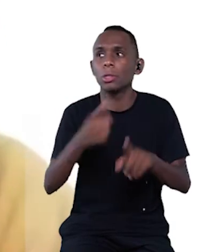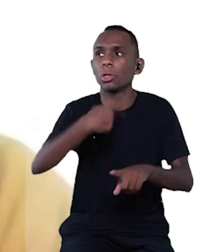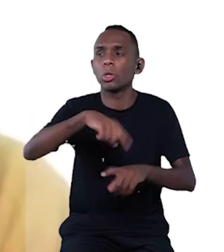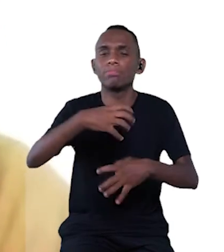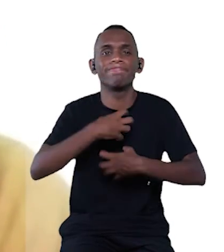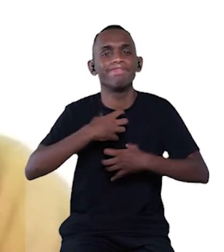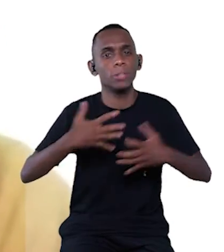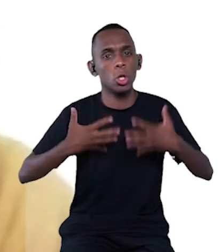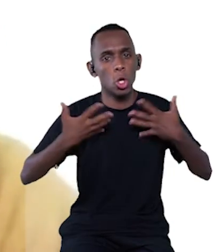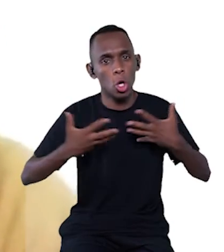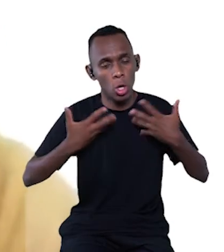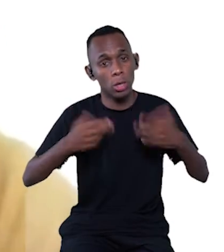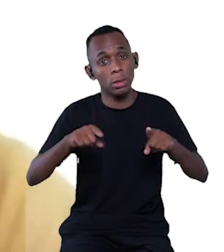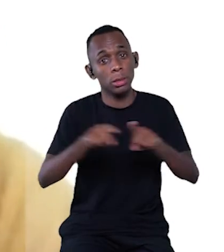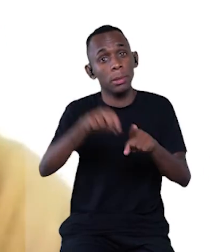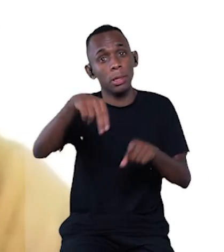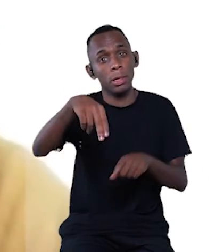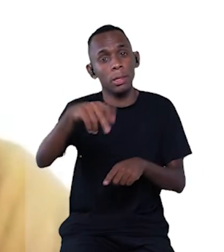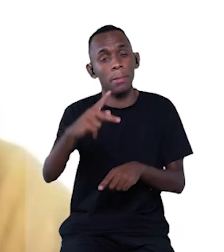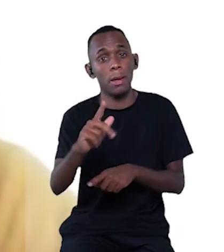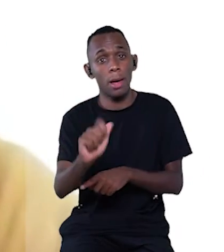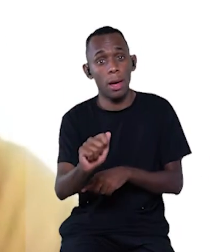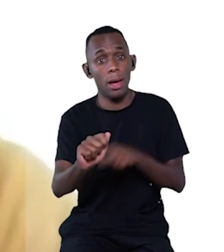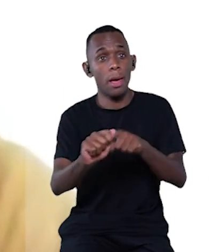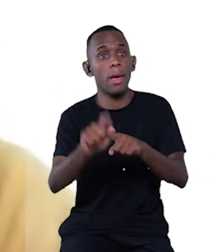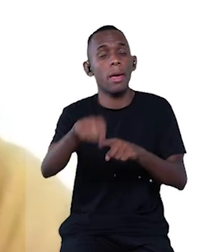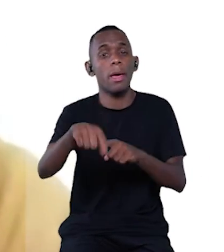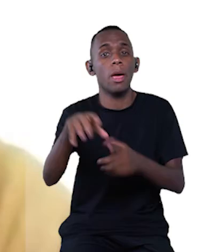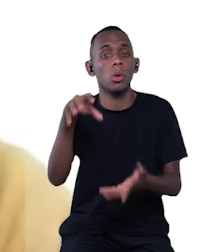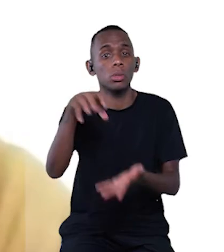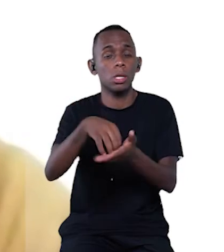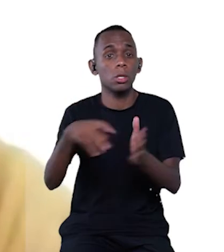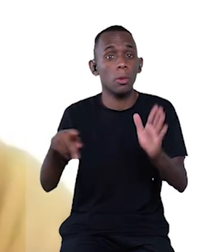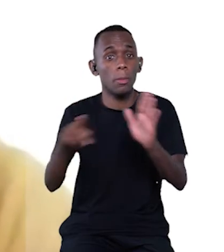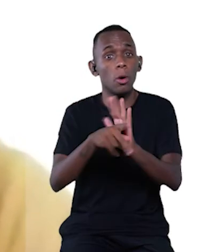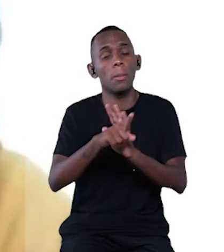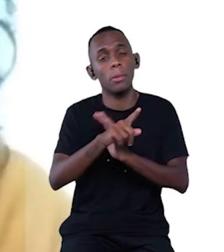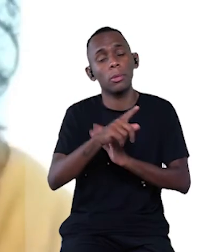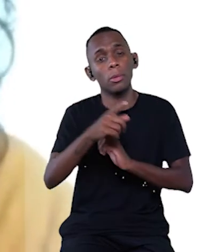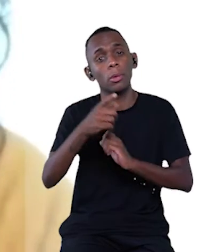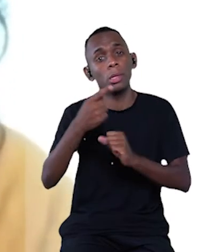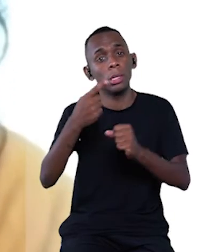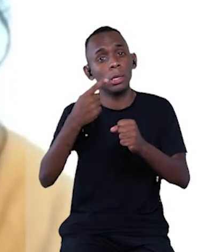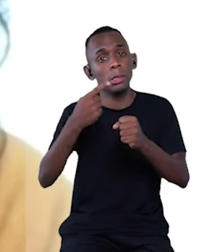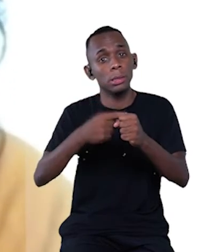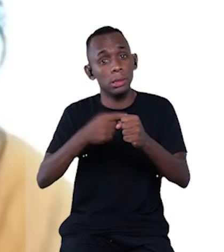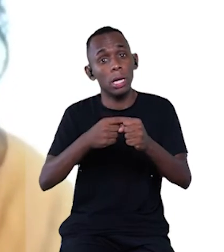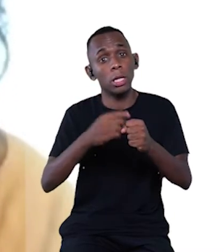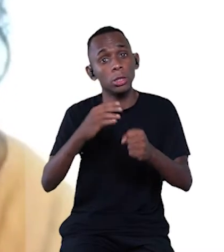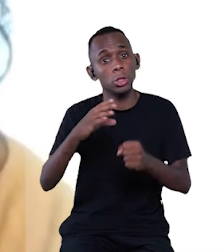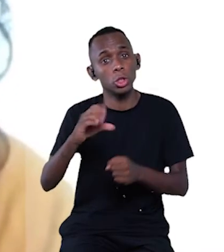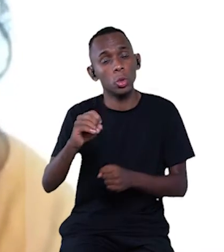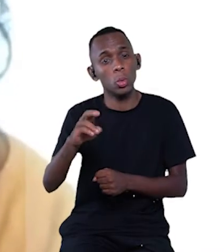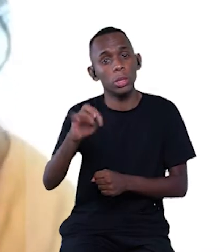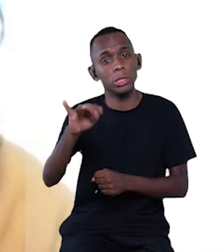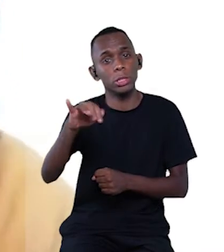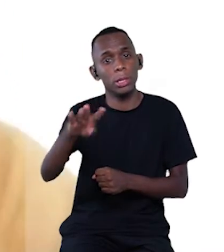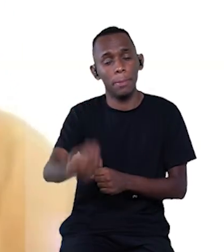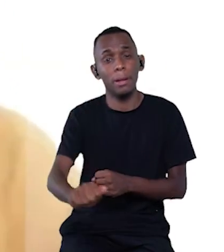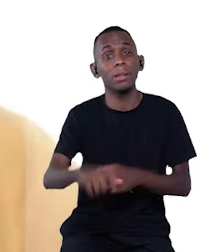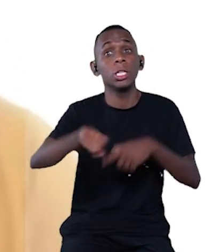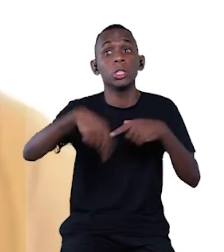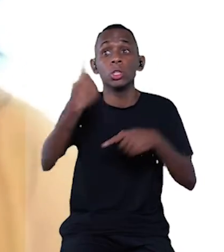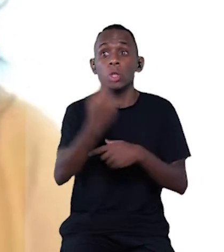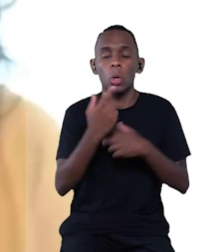Horizonte, foi uma alegria imensa, e pelo NPA, que é um núcleo de projetos audiovisuais lá de Curitiba. E a gente